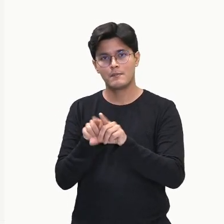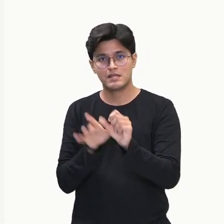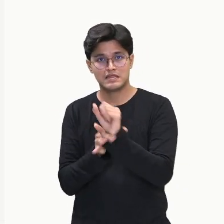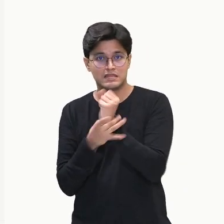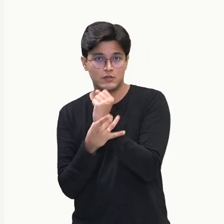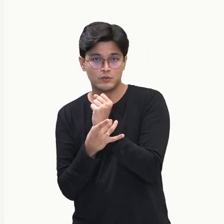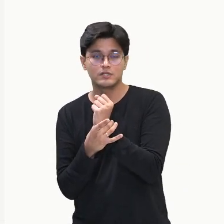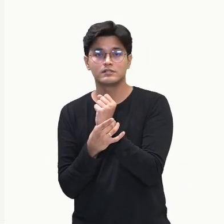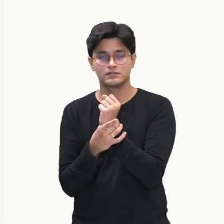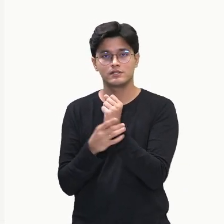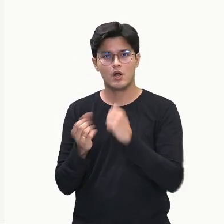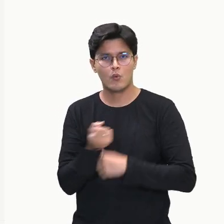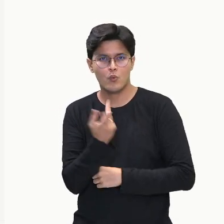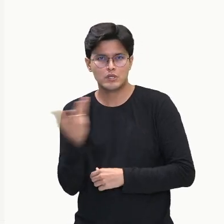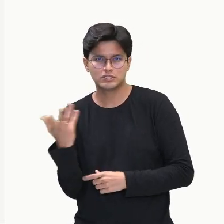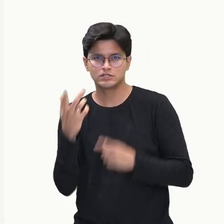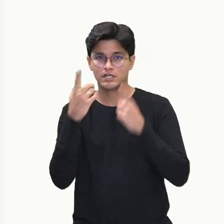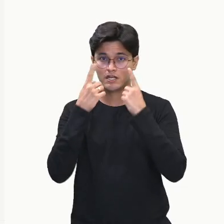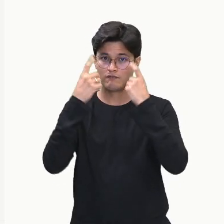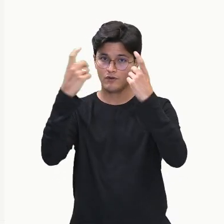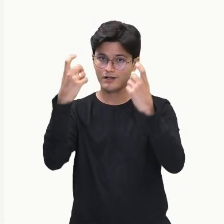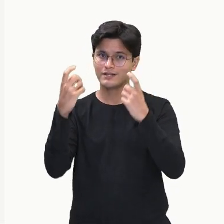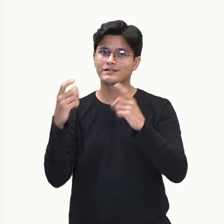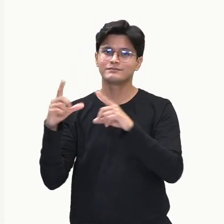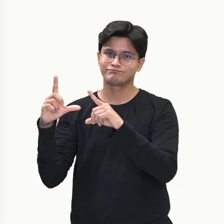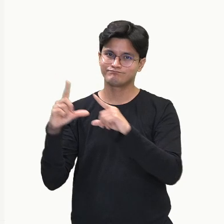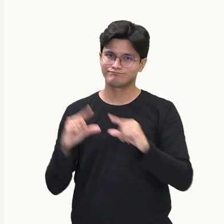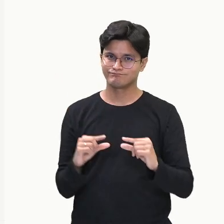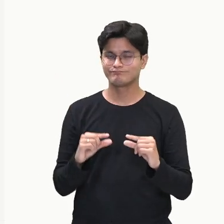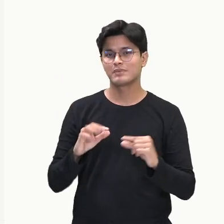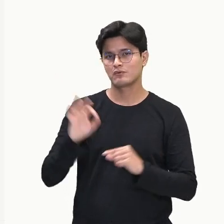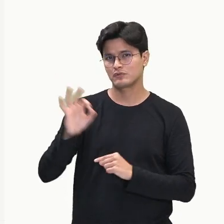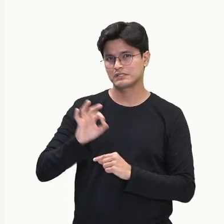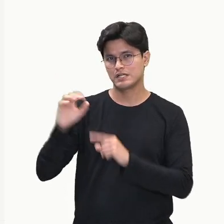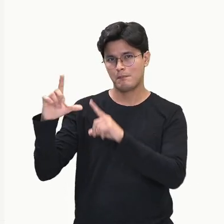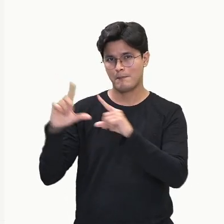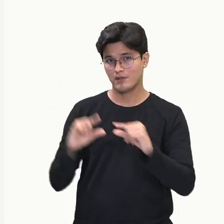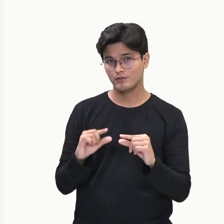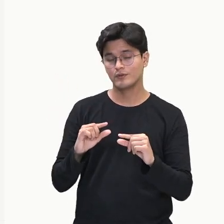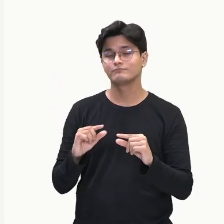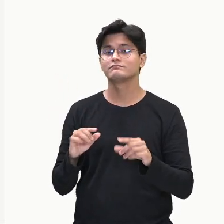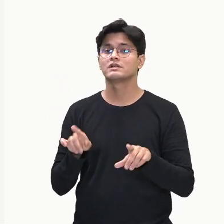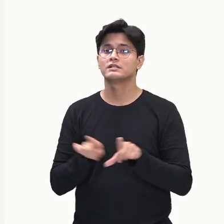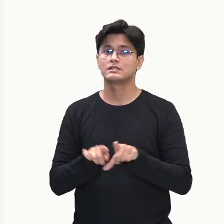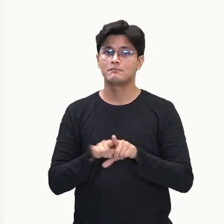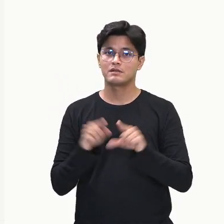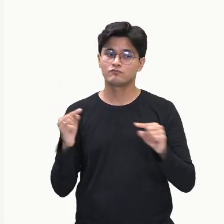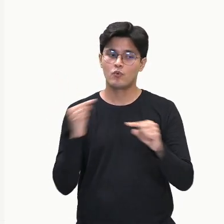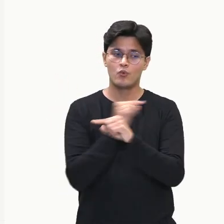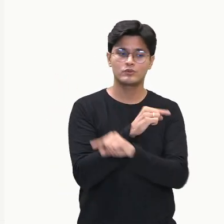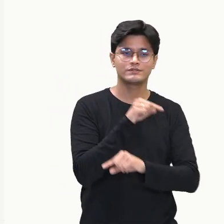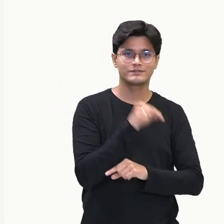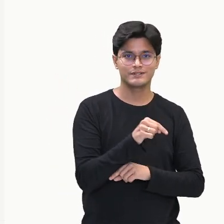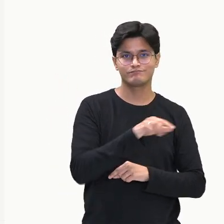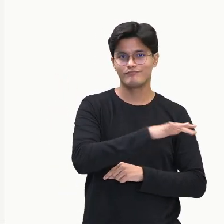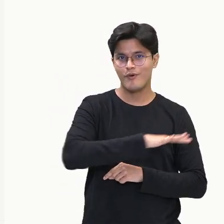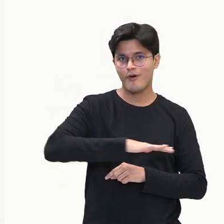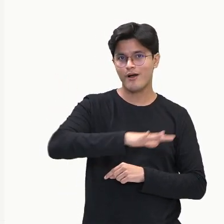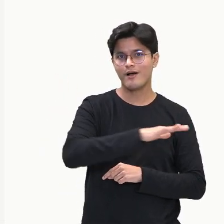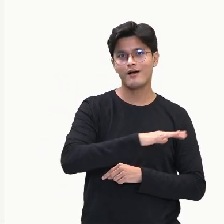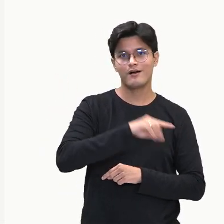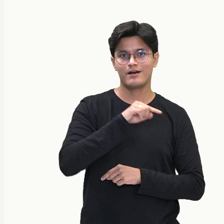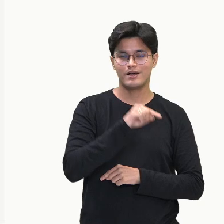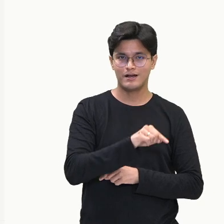violência. Se a gente for pensar no antônimo disso, a gente vai ver então que as áreas que são aquelas que são